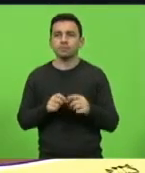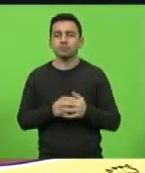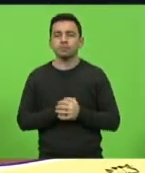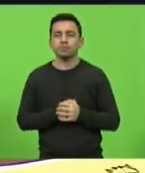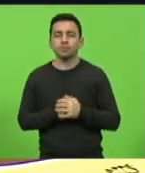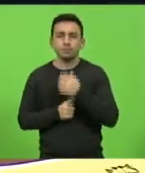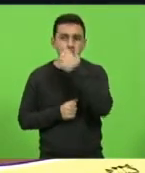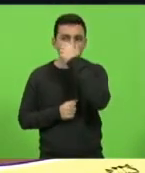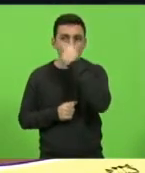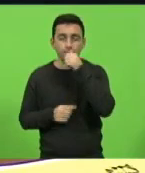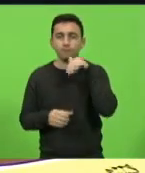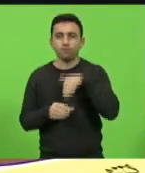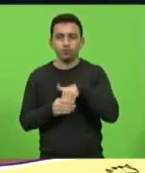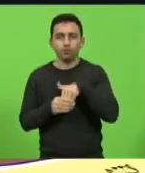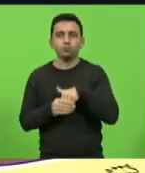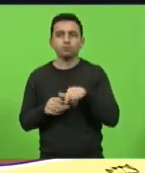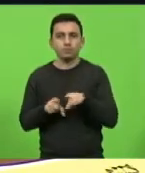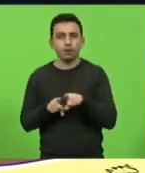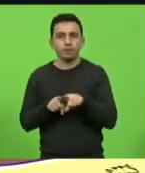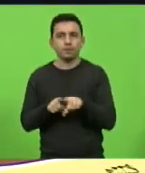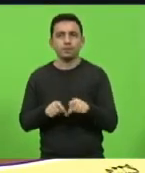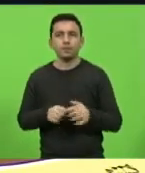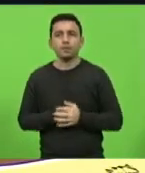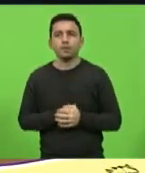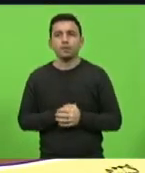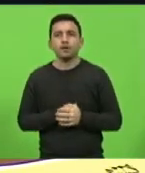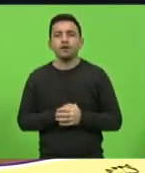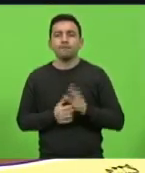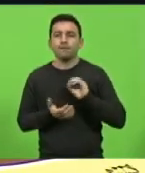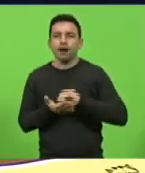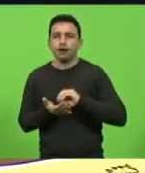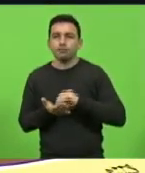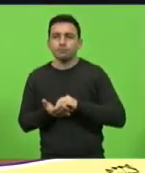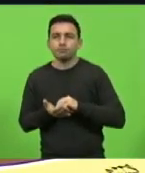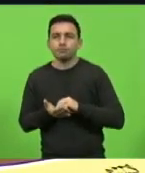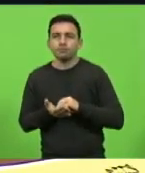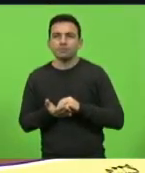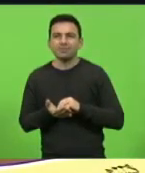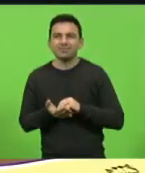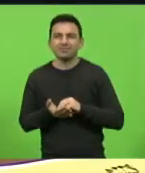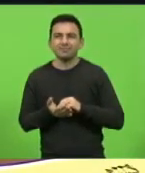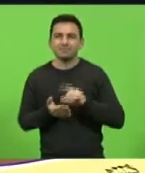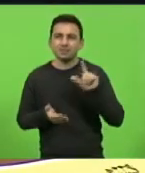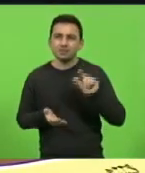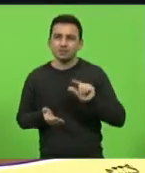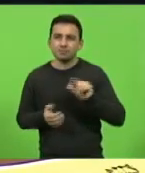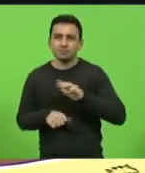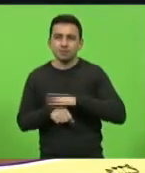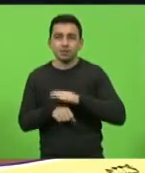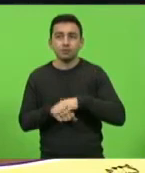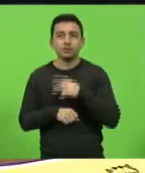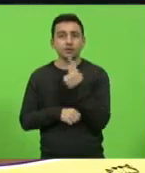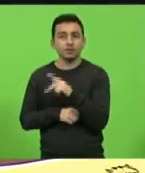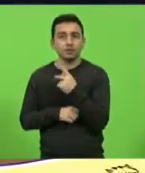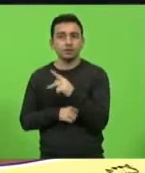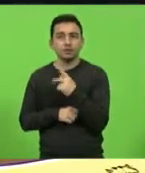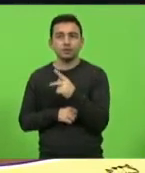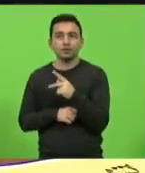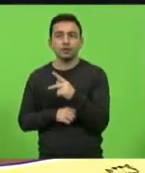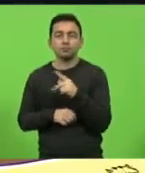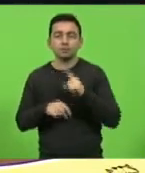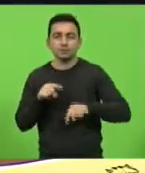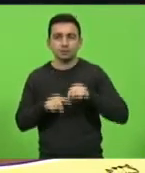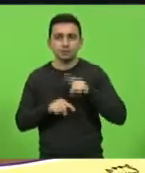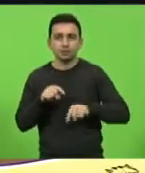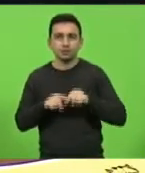o voto, da ausência de indícios mínimos de autoria e materialidade